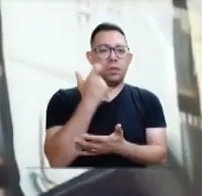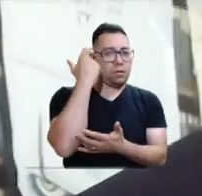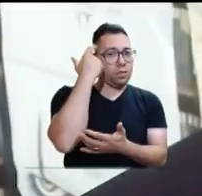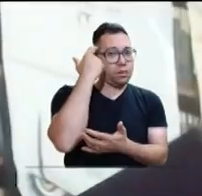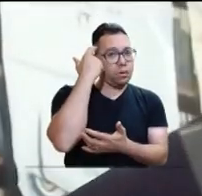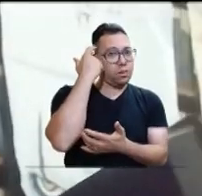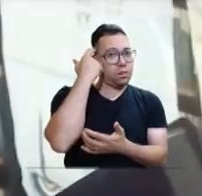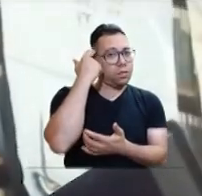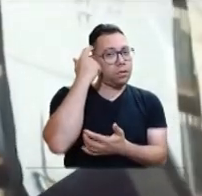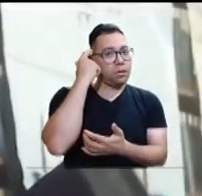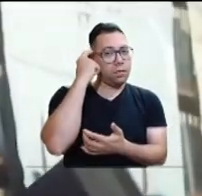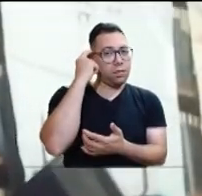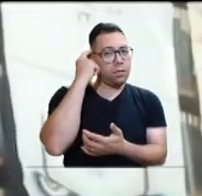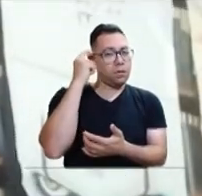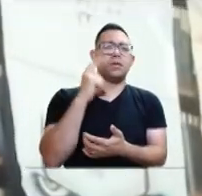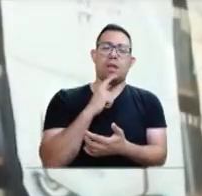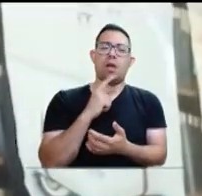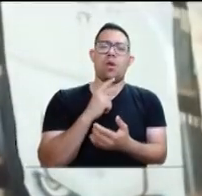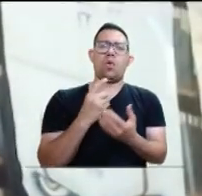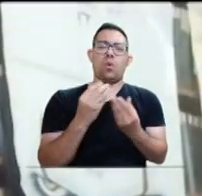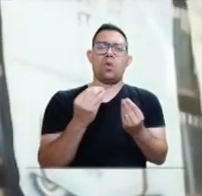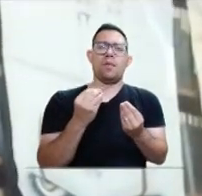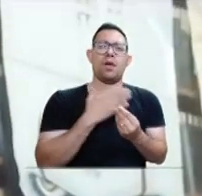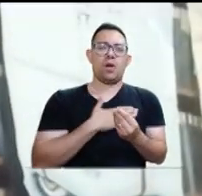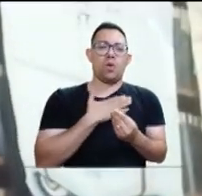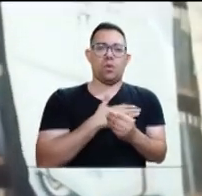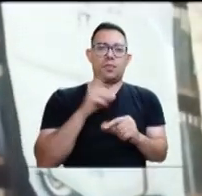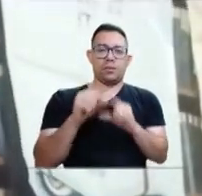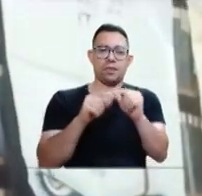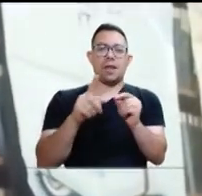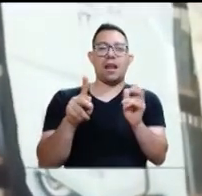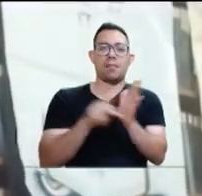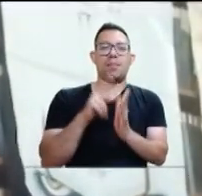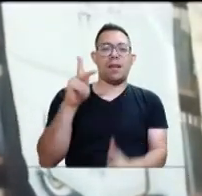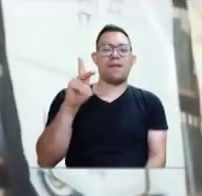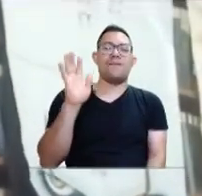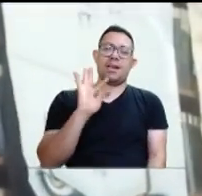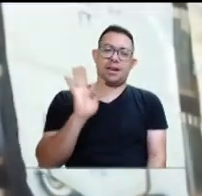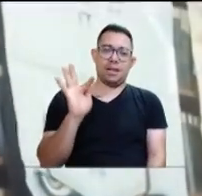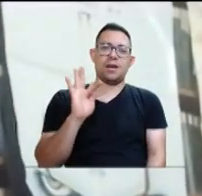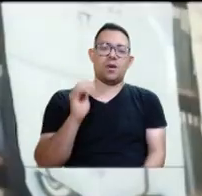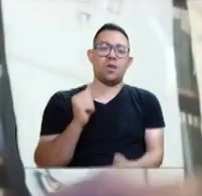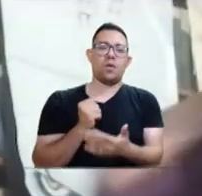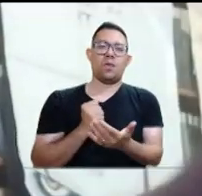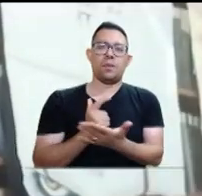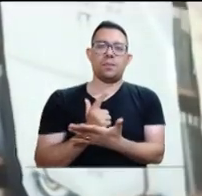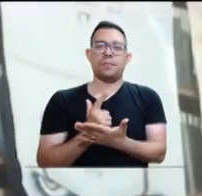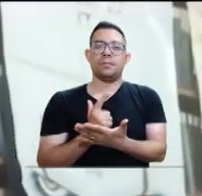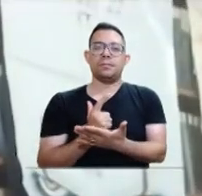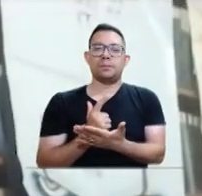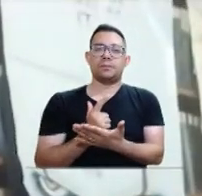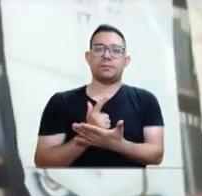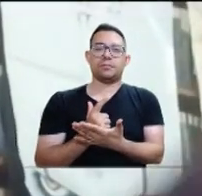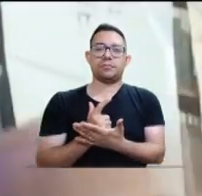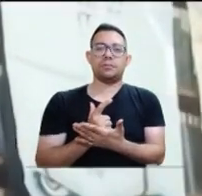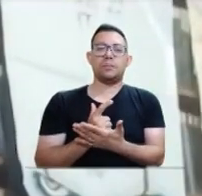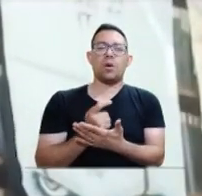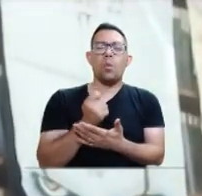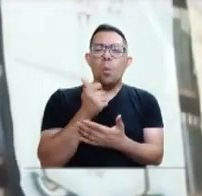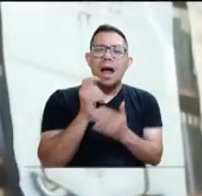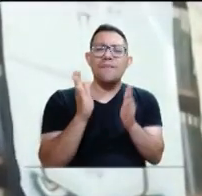Consegui esse acervo na mão de um colecionador também, que é da cidade de Franca, que comprou lá na videolocadora,